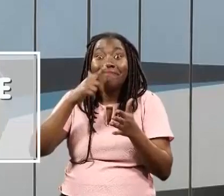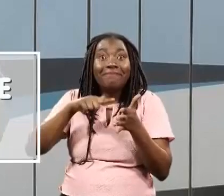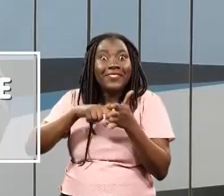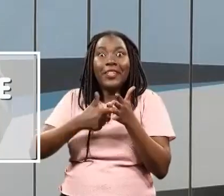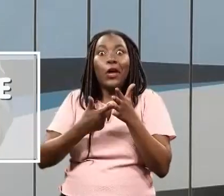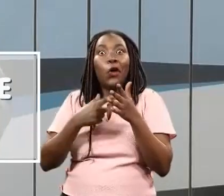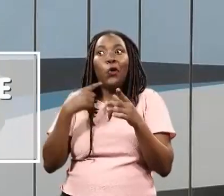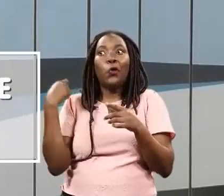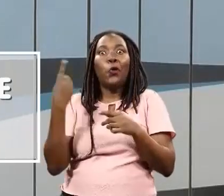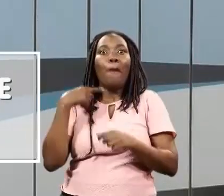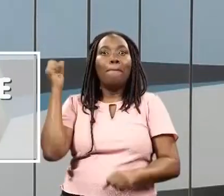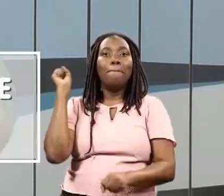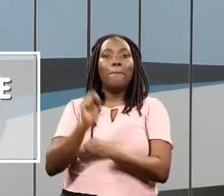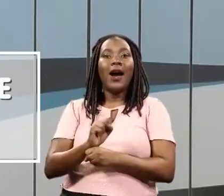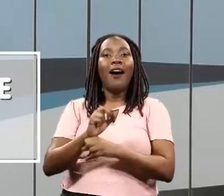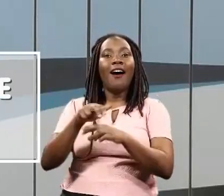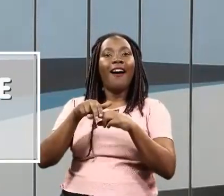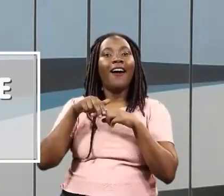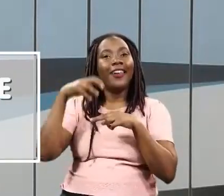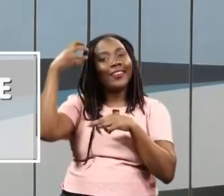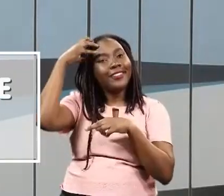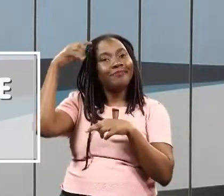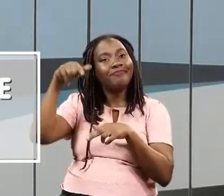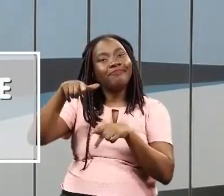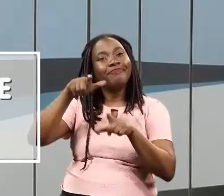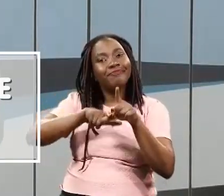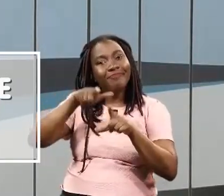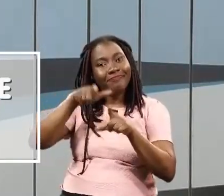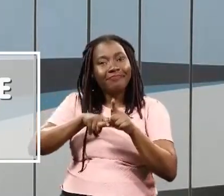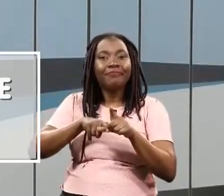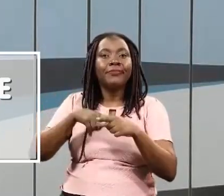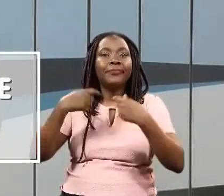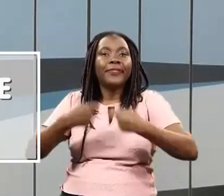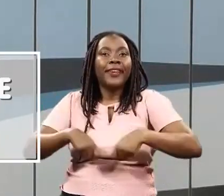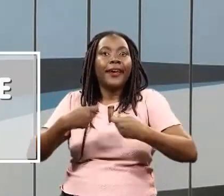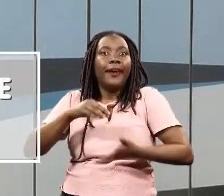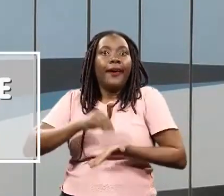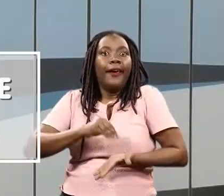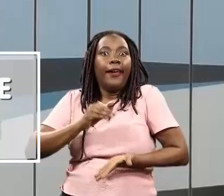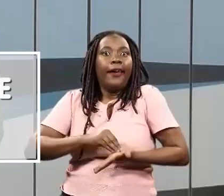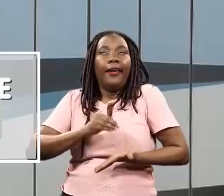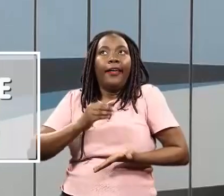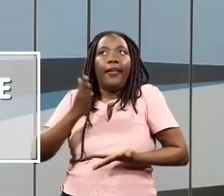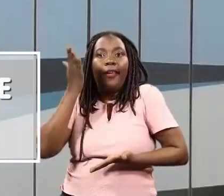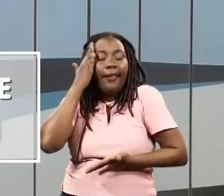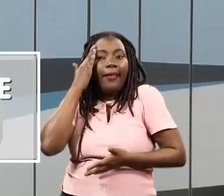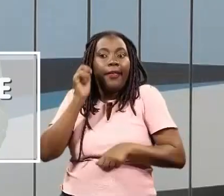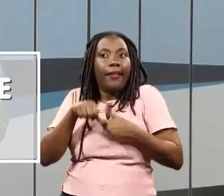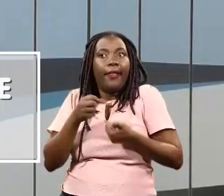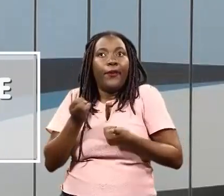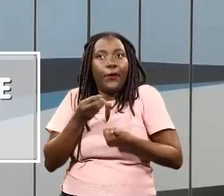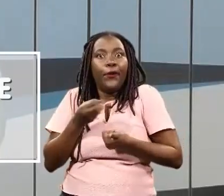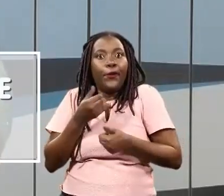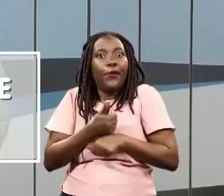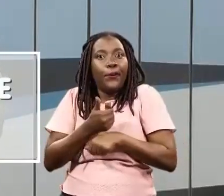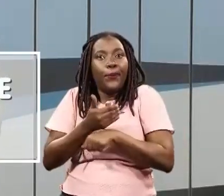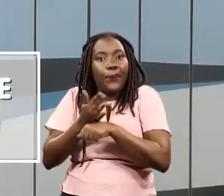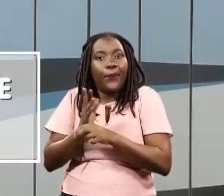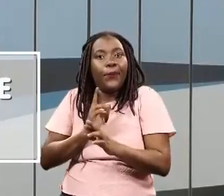mundo para. Por conta dessa dependência, da necessidade de estar atualizado o tempo todo, né?